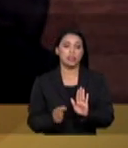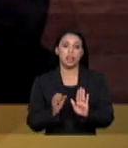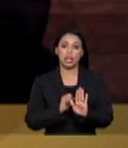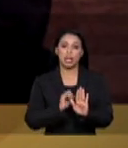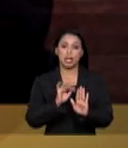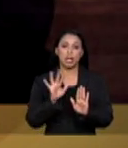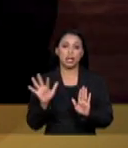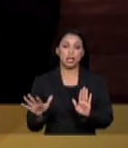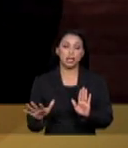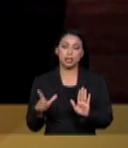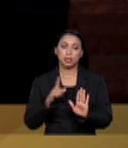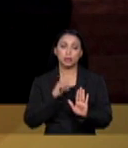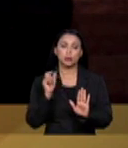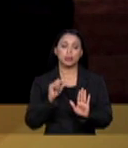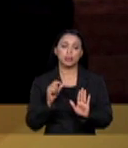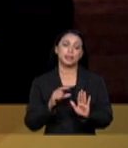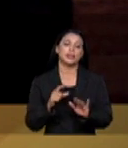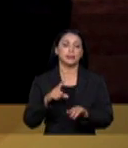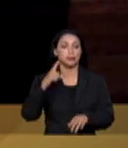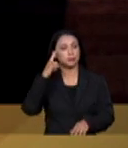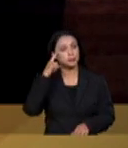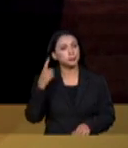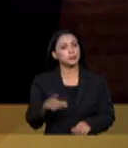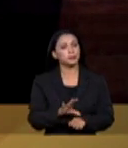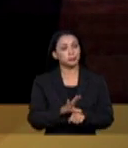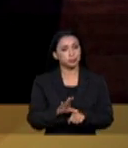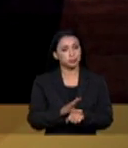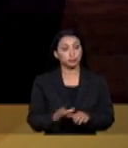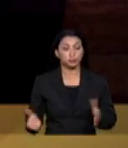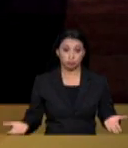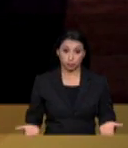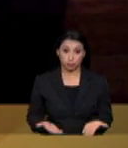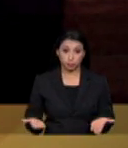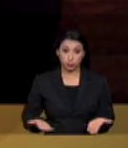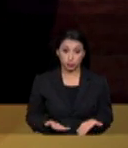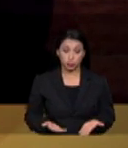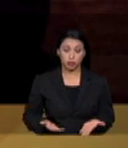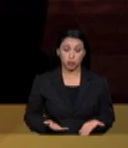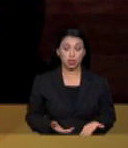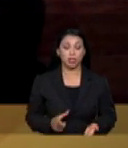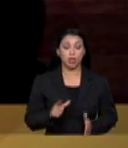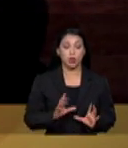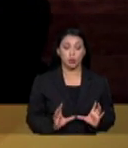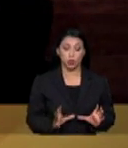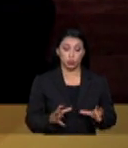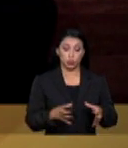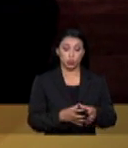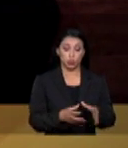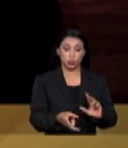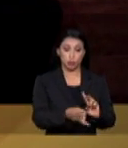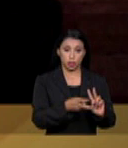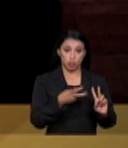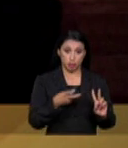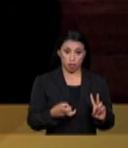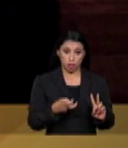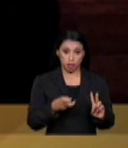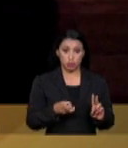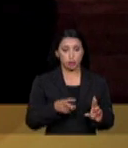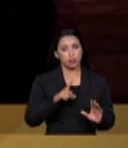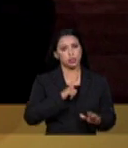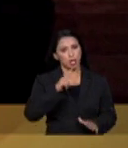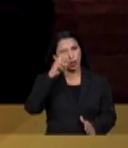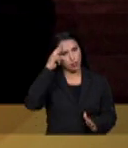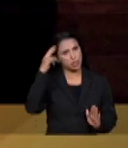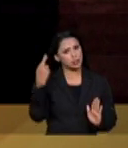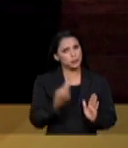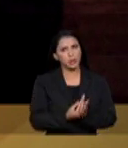diante da ordem condicionar O Viajante que atribui aos Vinhos e comunidade além do respeito